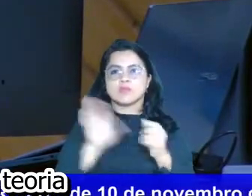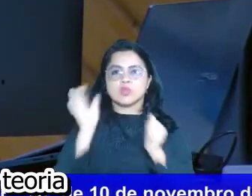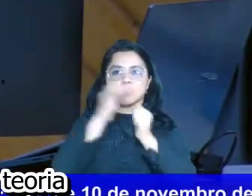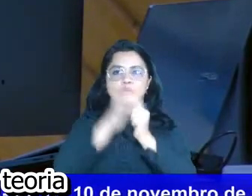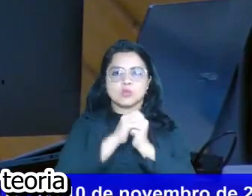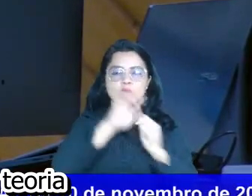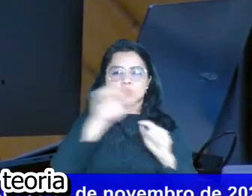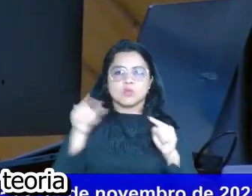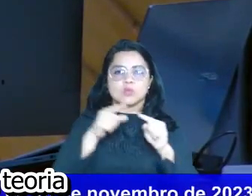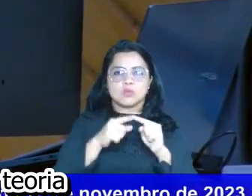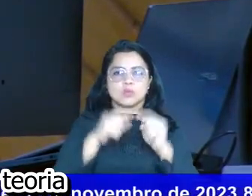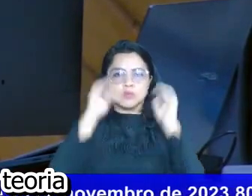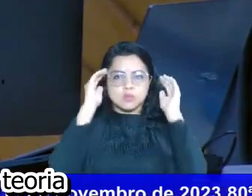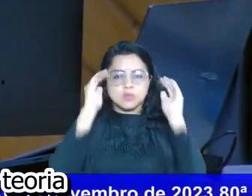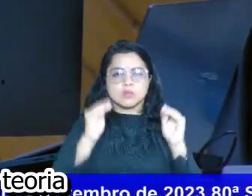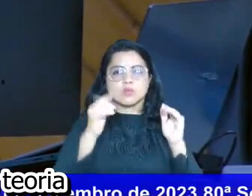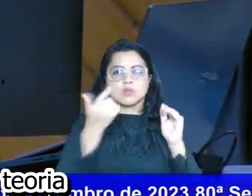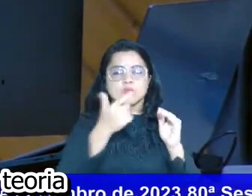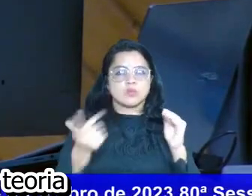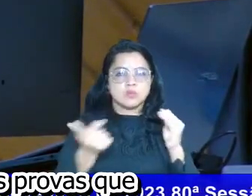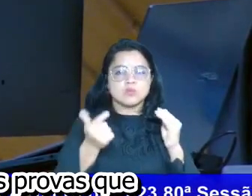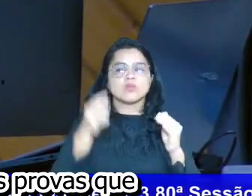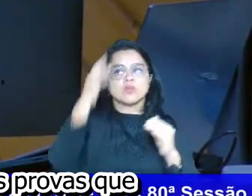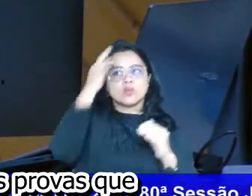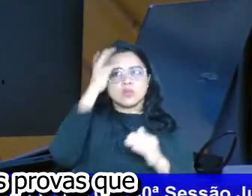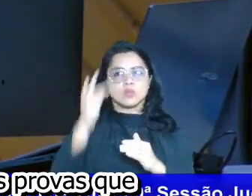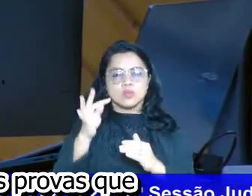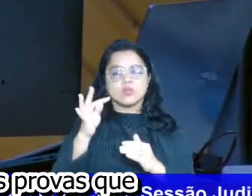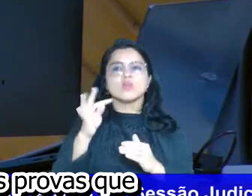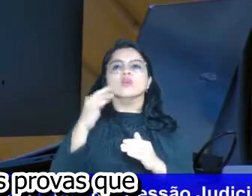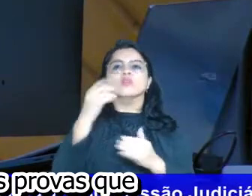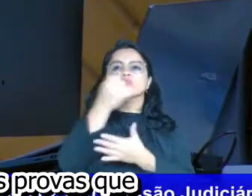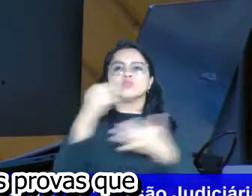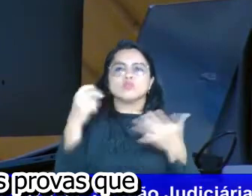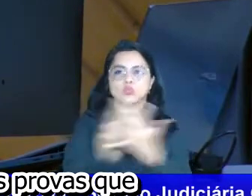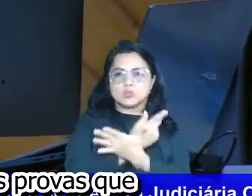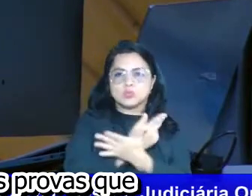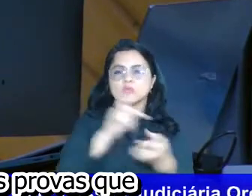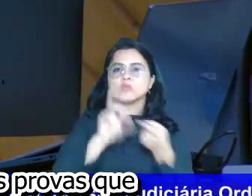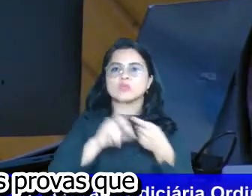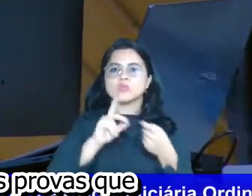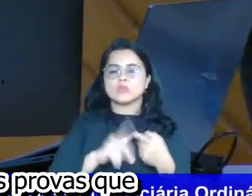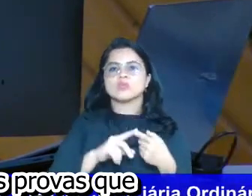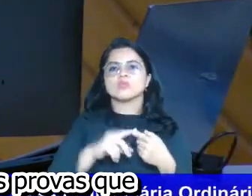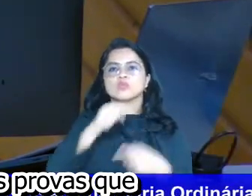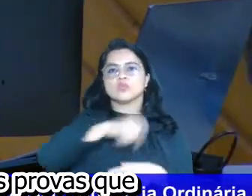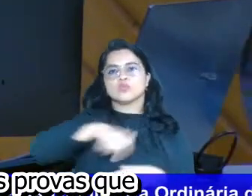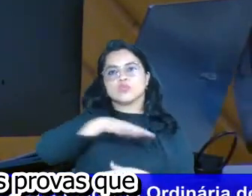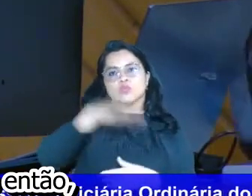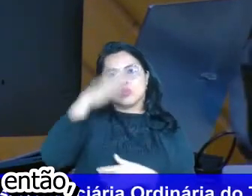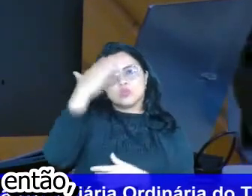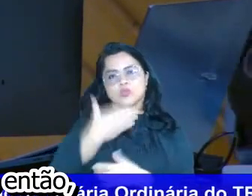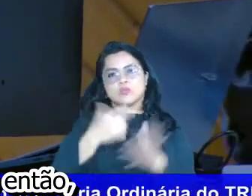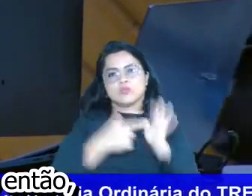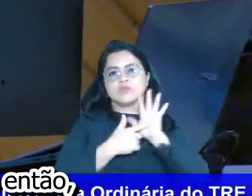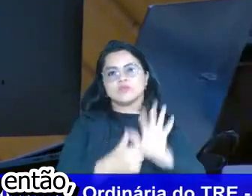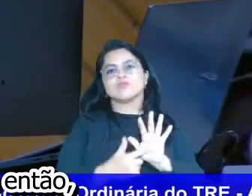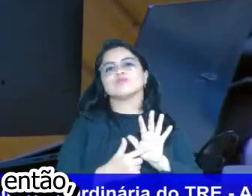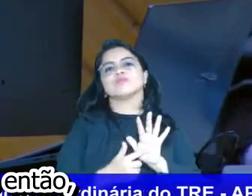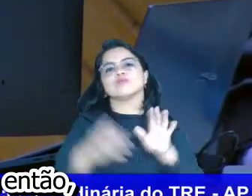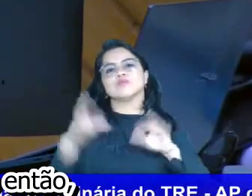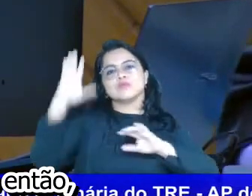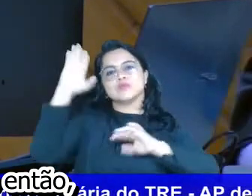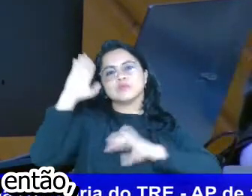no acórdão, no que diz respeito à não aplicação da teoria dos precedentes e também quanto à generalidade das provas que foram apresentadas